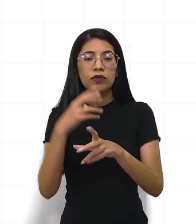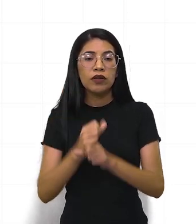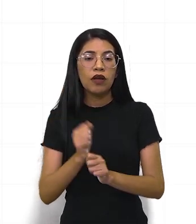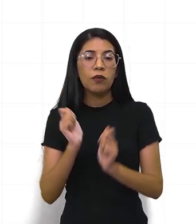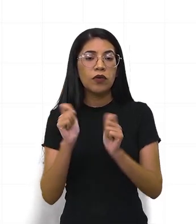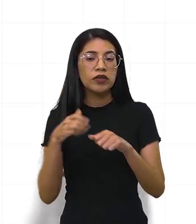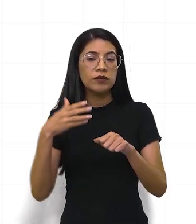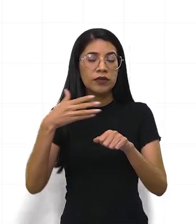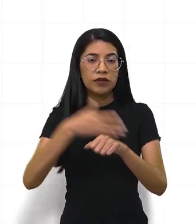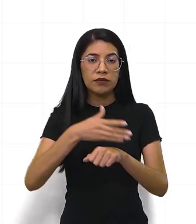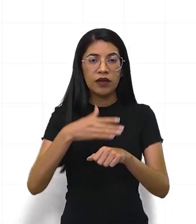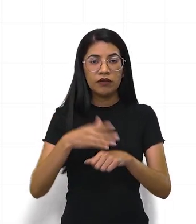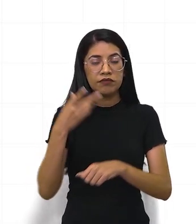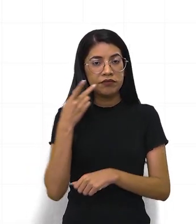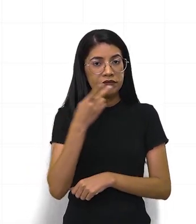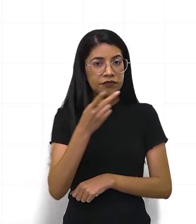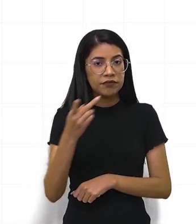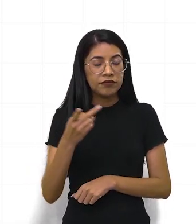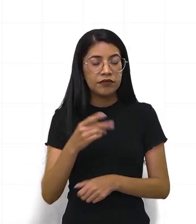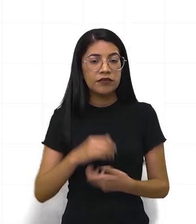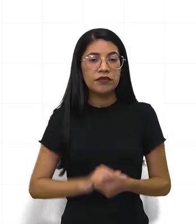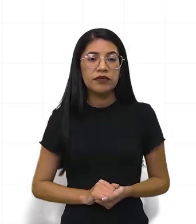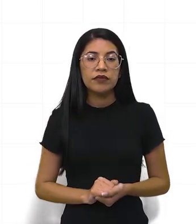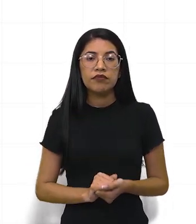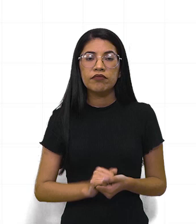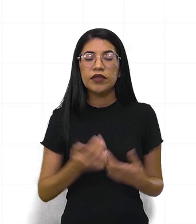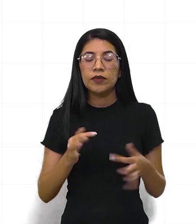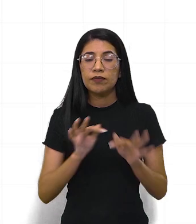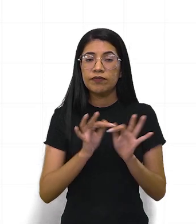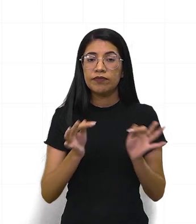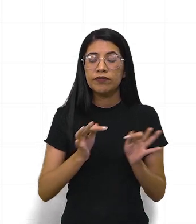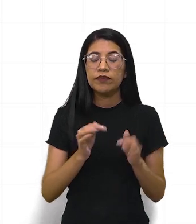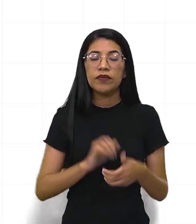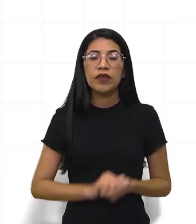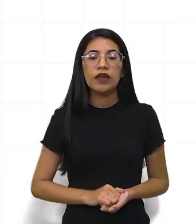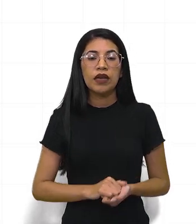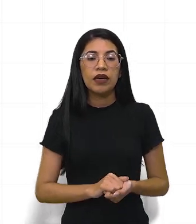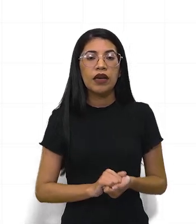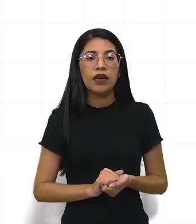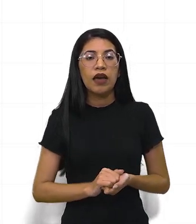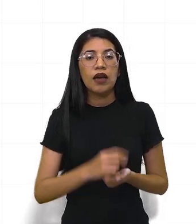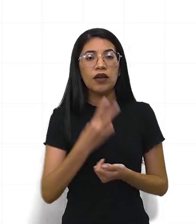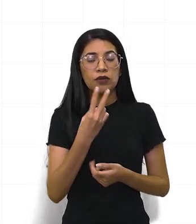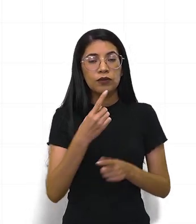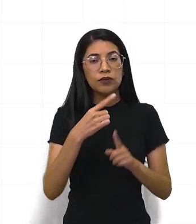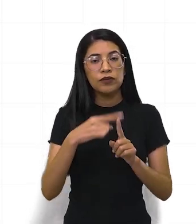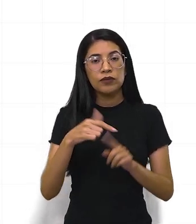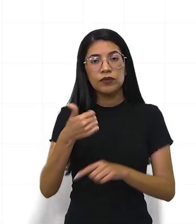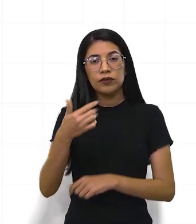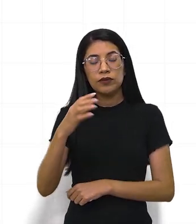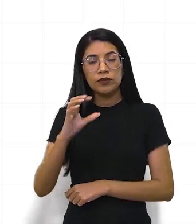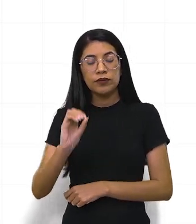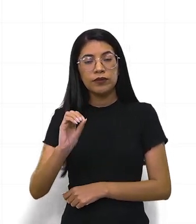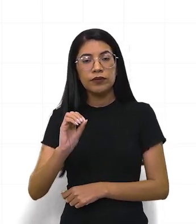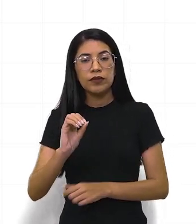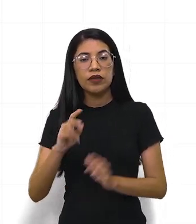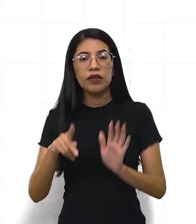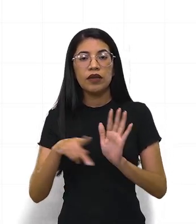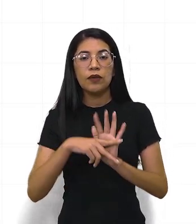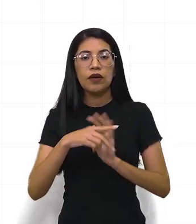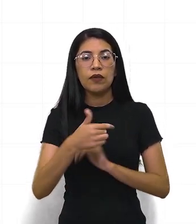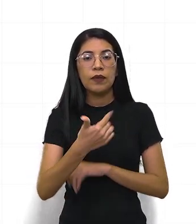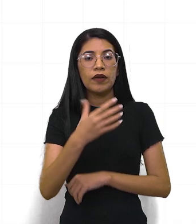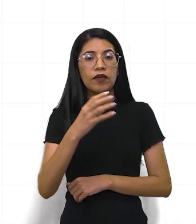dessa visita? Ora, aí vai ser simples. 2 vezes 10. 2 vezes 10, então